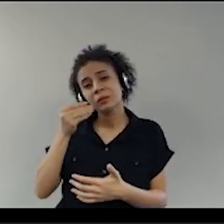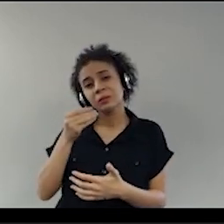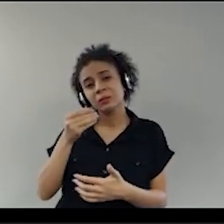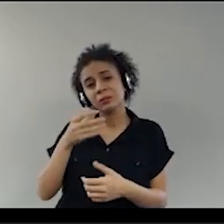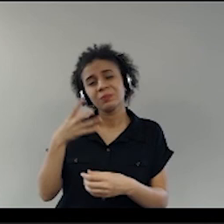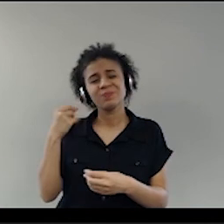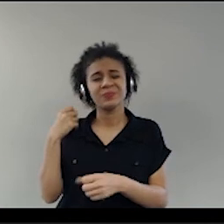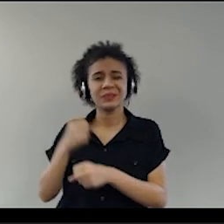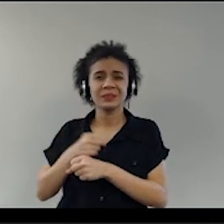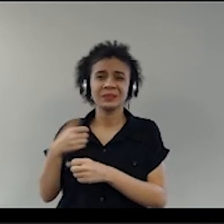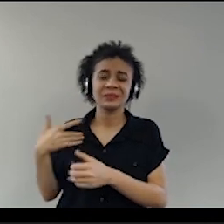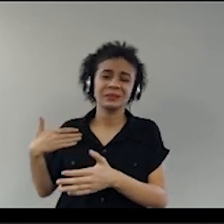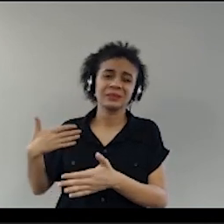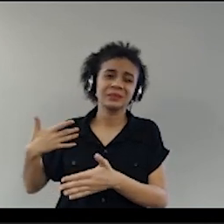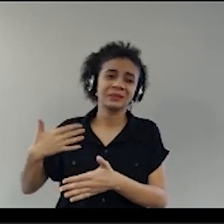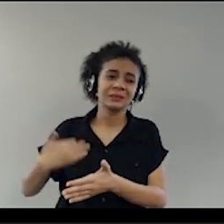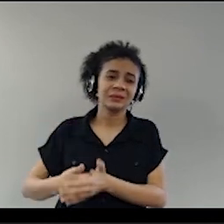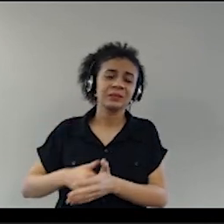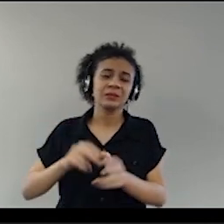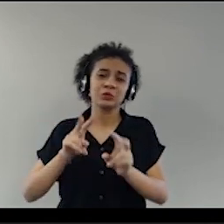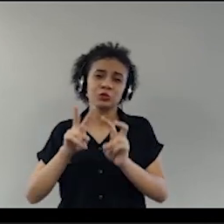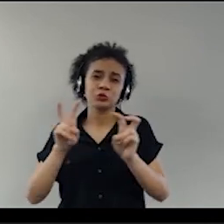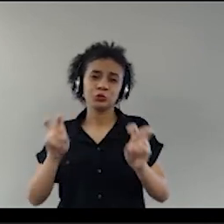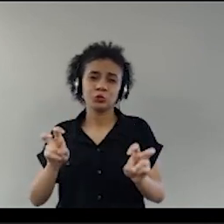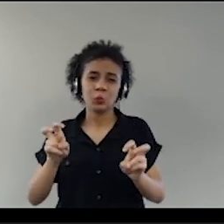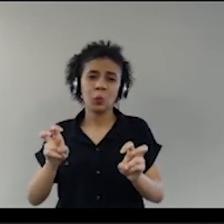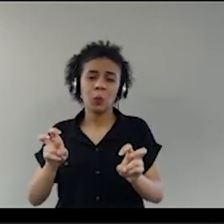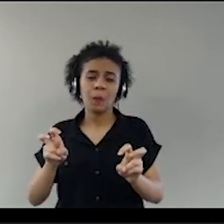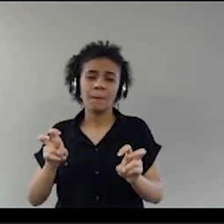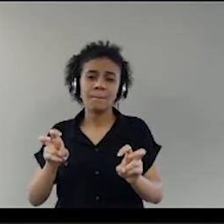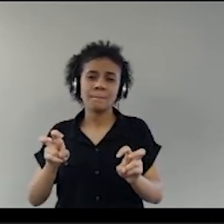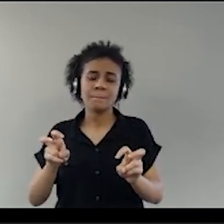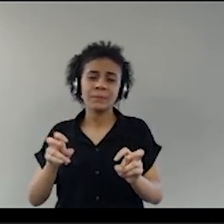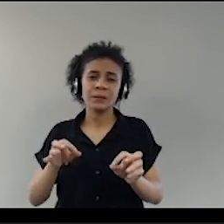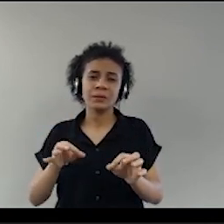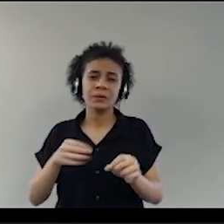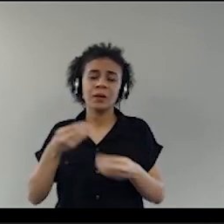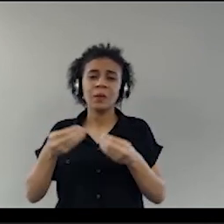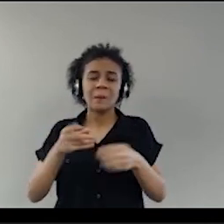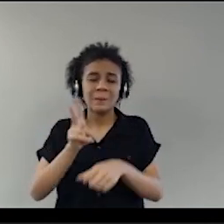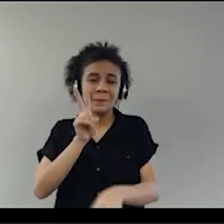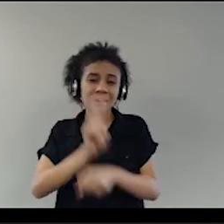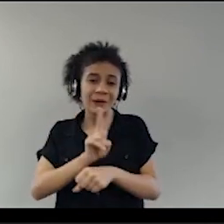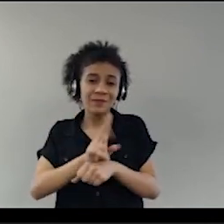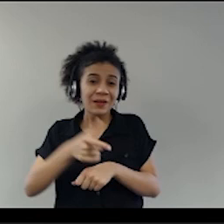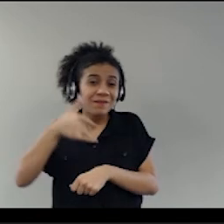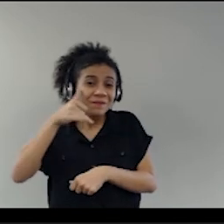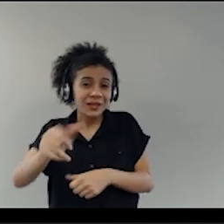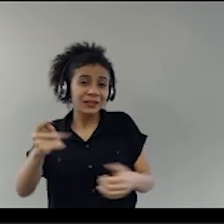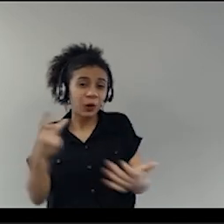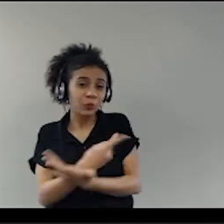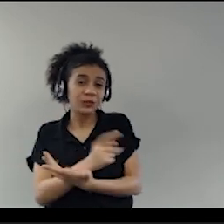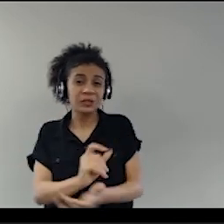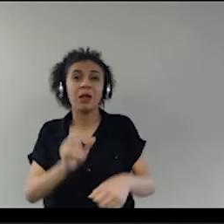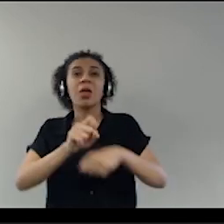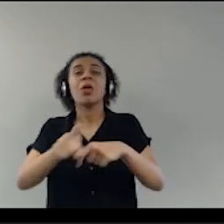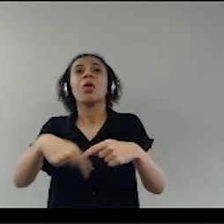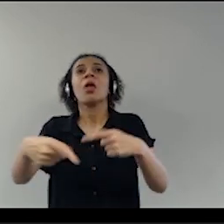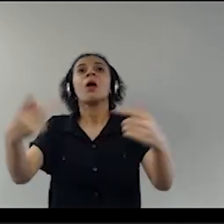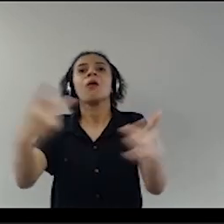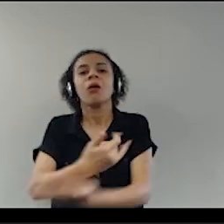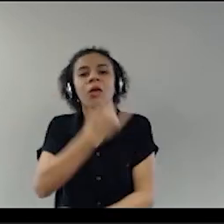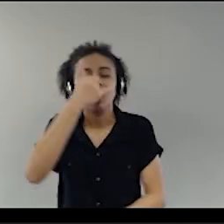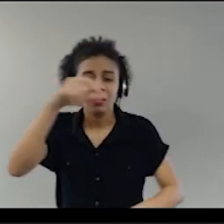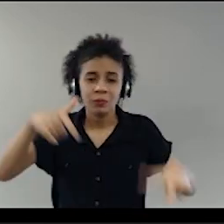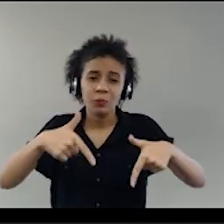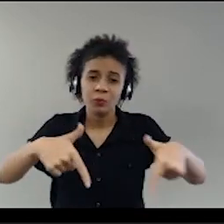muito tempo pesquisando sobre a importância de se investir mais em prevenção do que no momento posterior. Então,